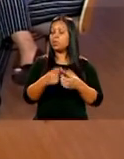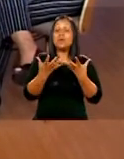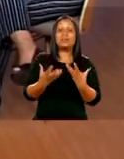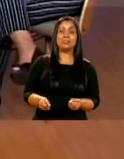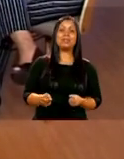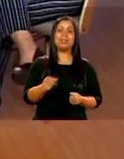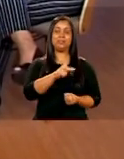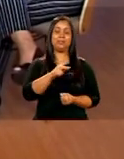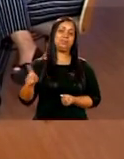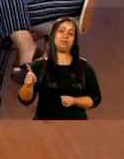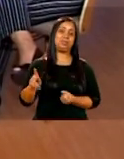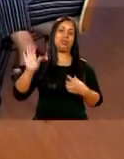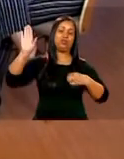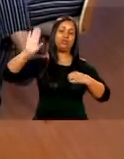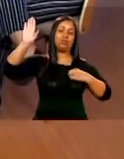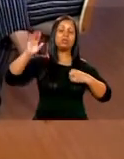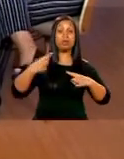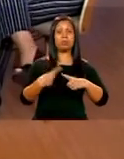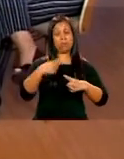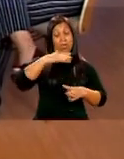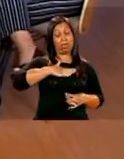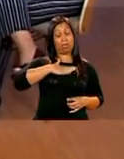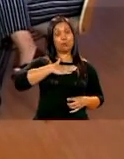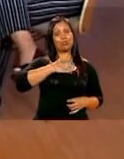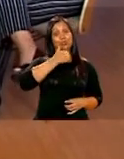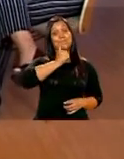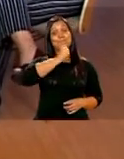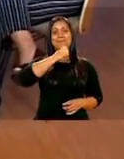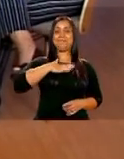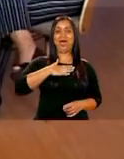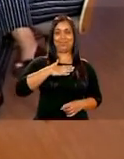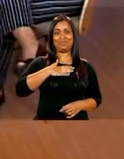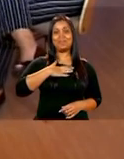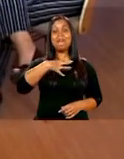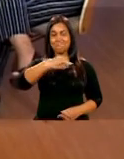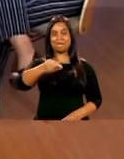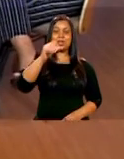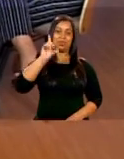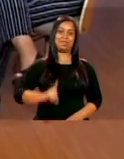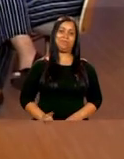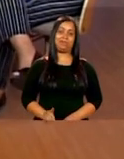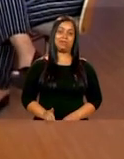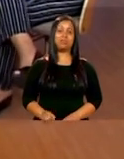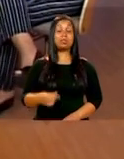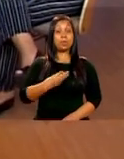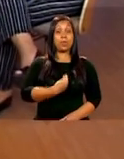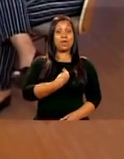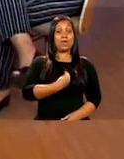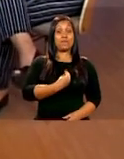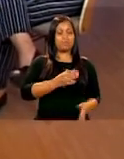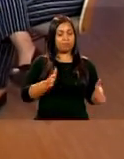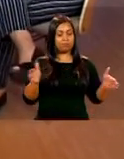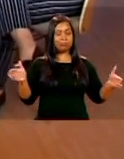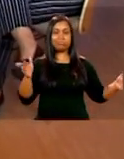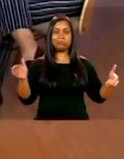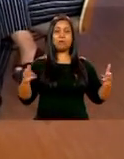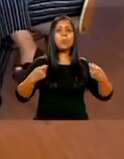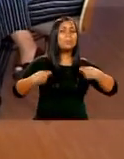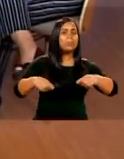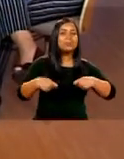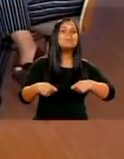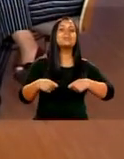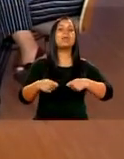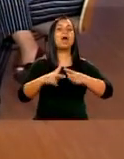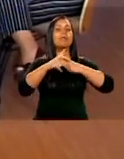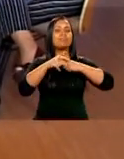eu aceitei ser presidente voluntária? Porque eu sou mãe. Né? Então, primeiro eu vivi na maternidade o que é precisar